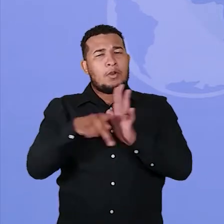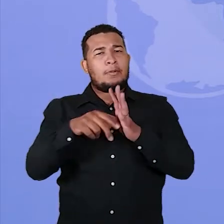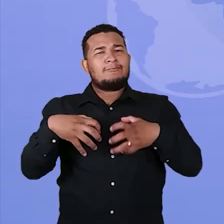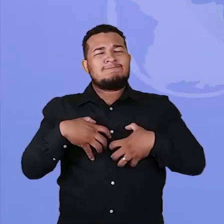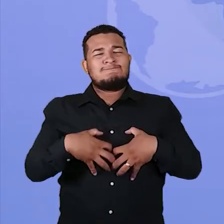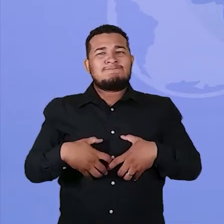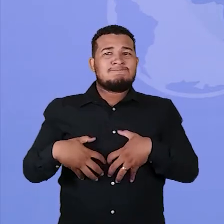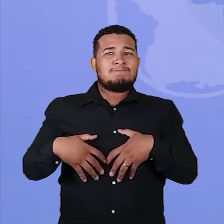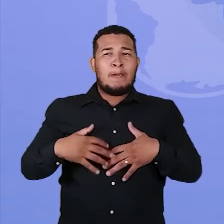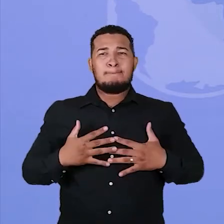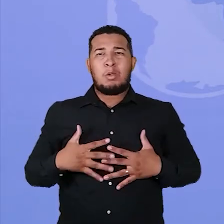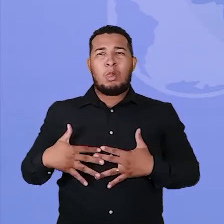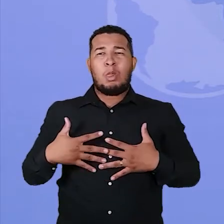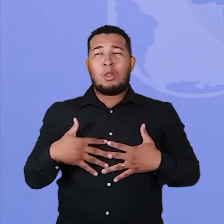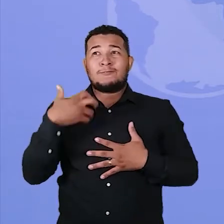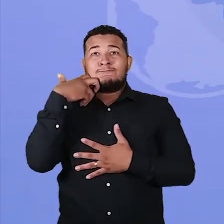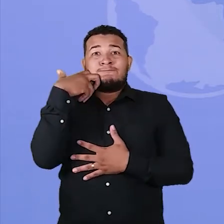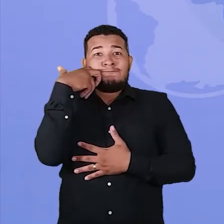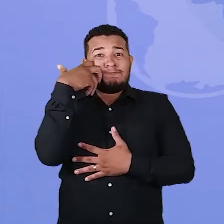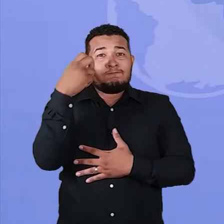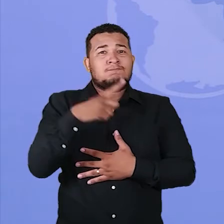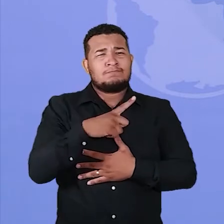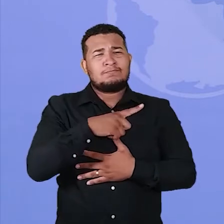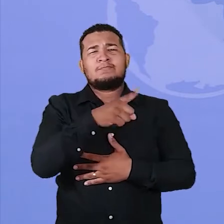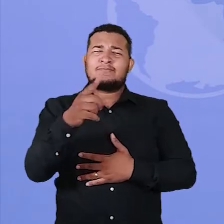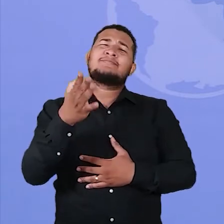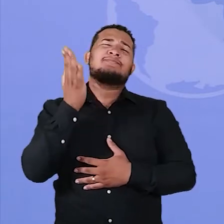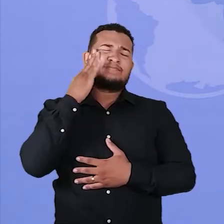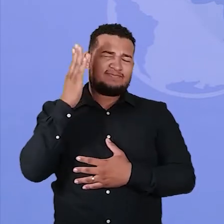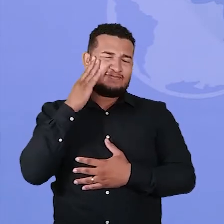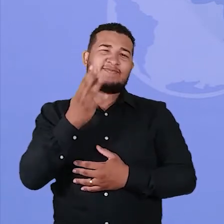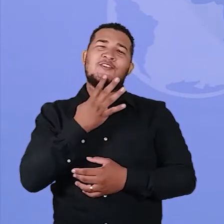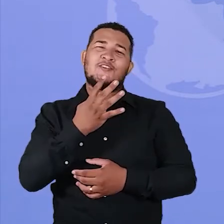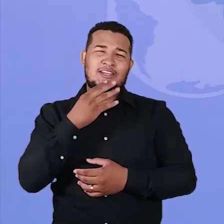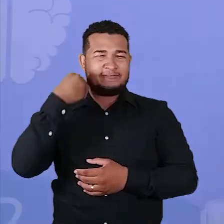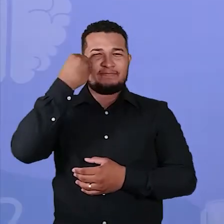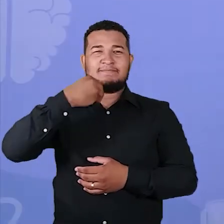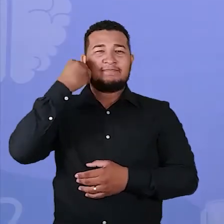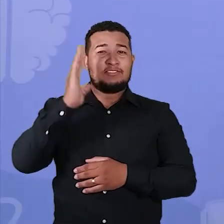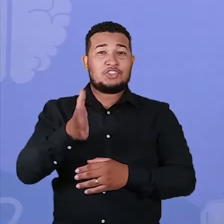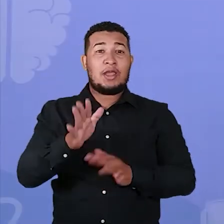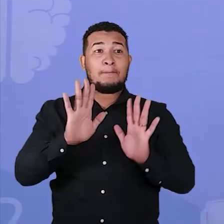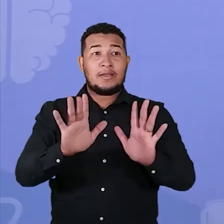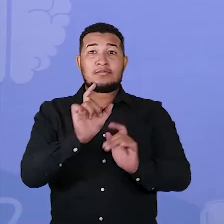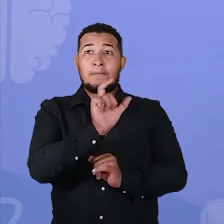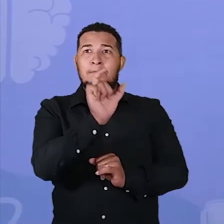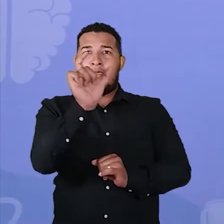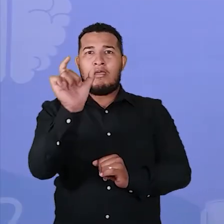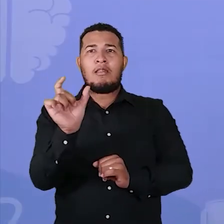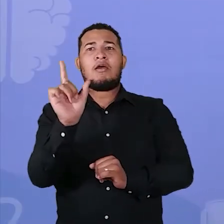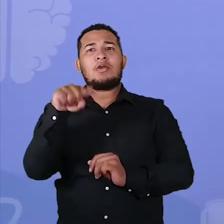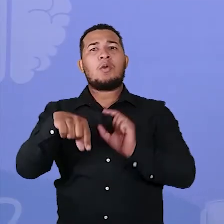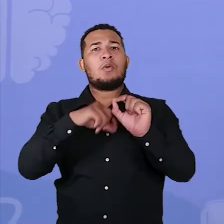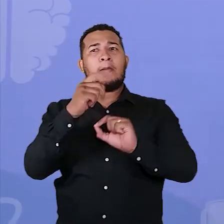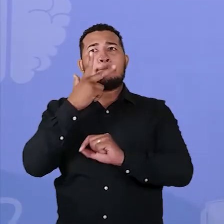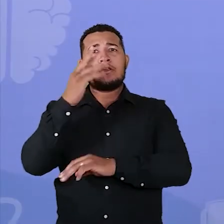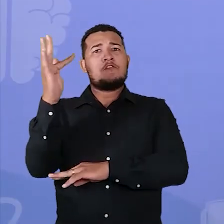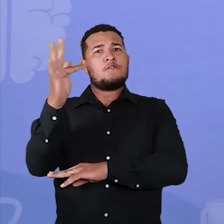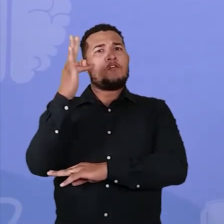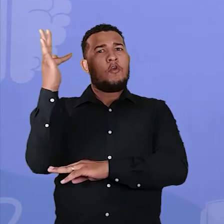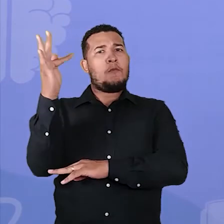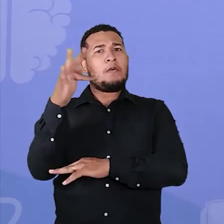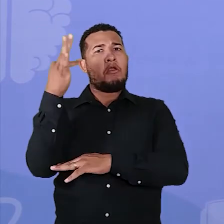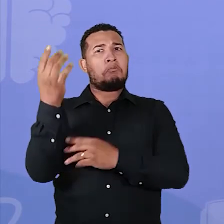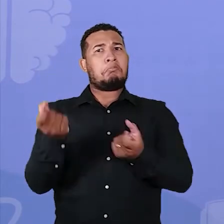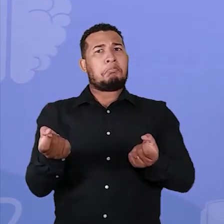dor de barriga, extremamente constrangedora. Se você já passou por isso, você sabe como é que é. Só que as palavras que ele utiliza são palavras